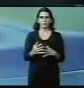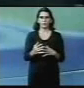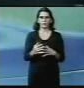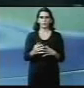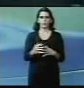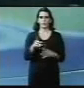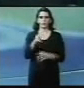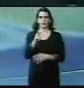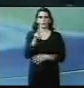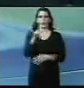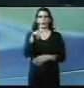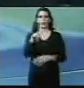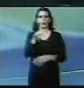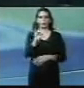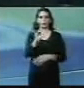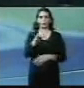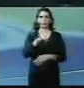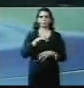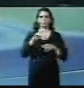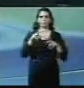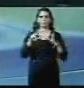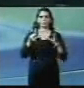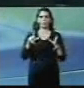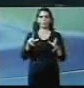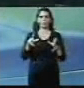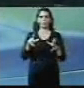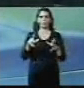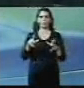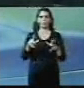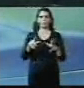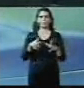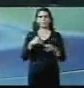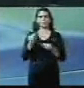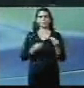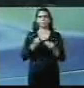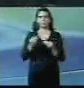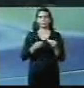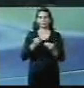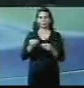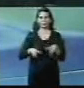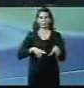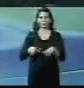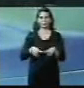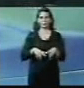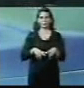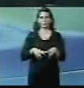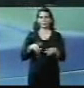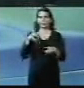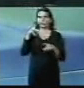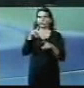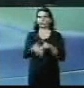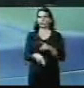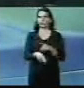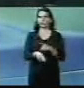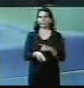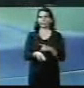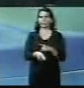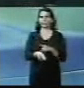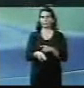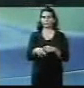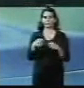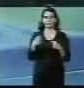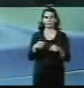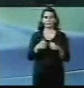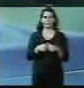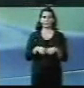o proxy ele tem diversas funções, né? Uma delas é interceptar as requisições que são feitas pelos clientes de dentro